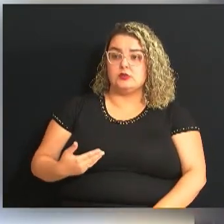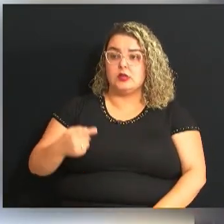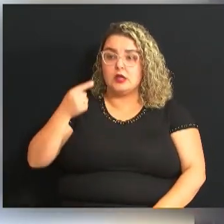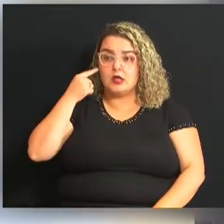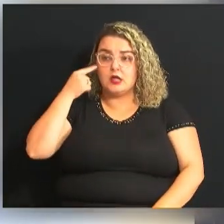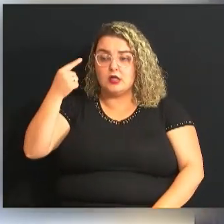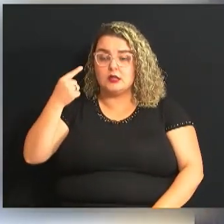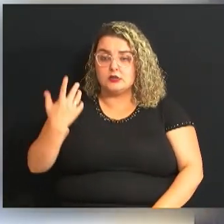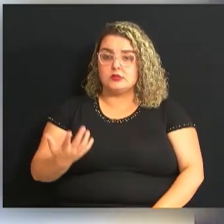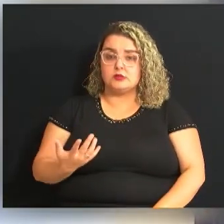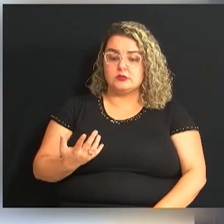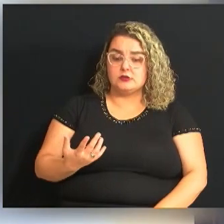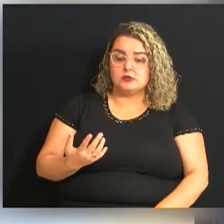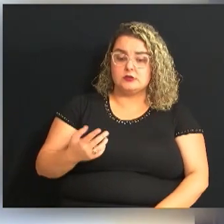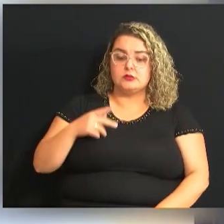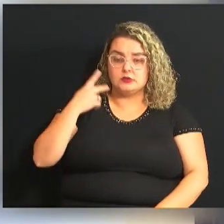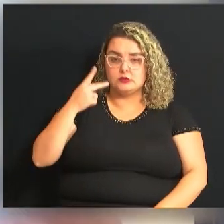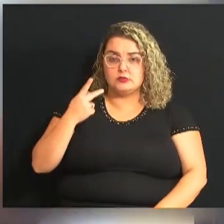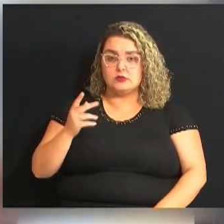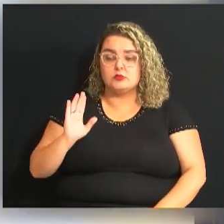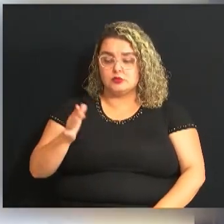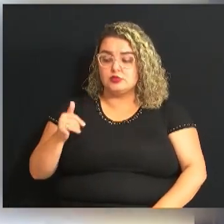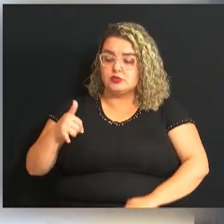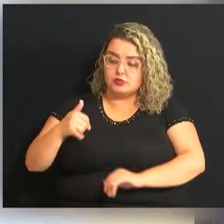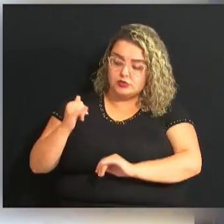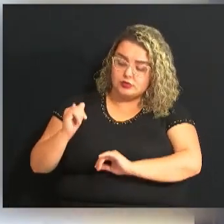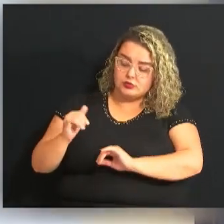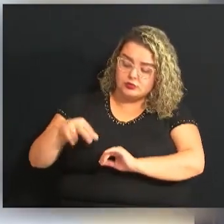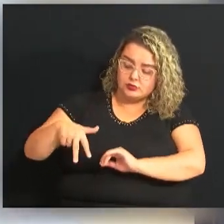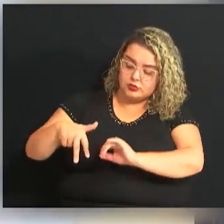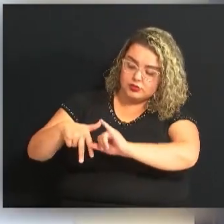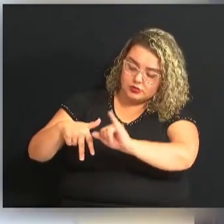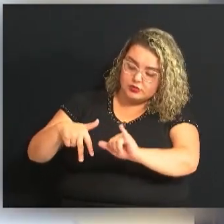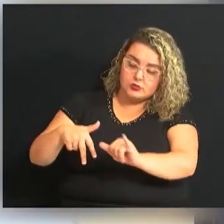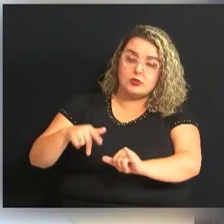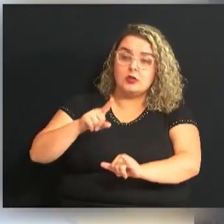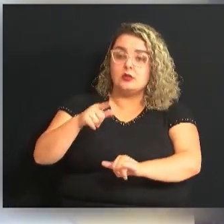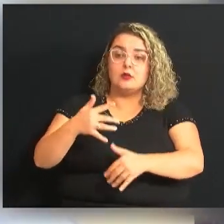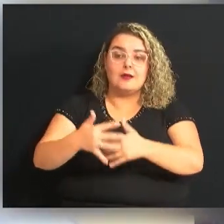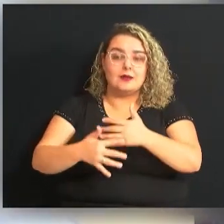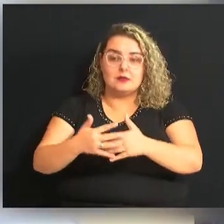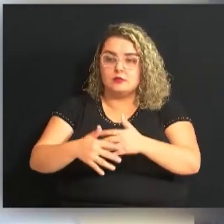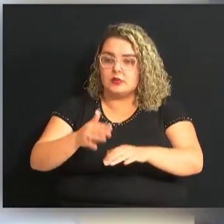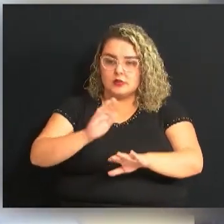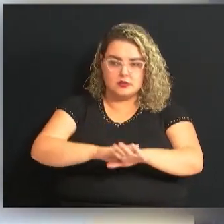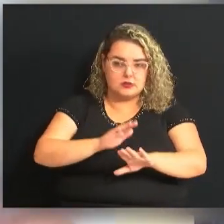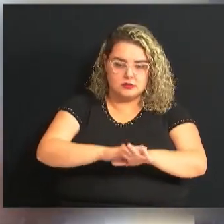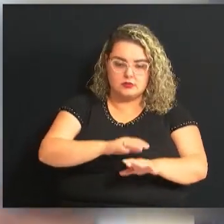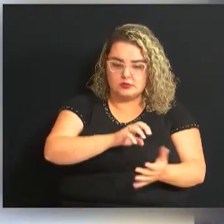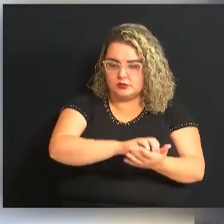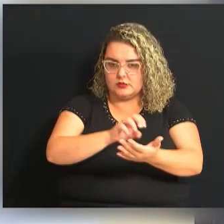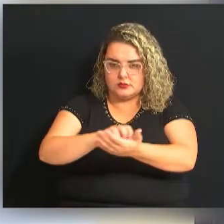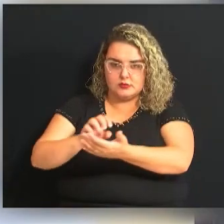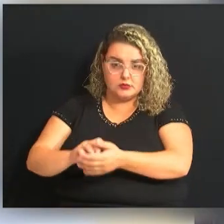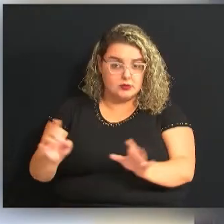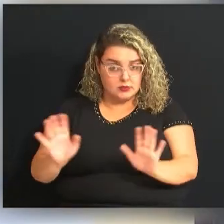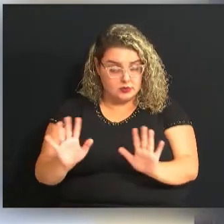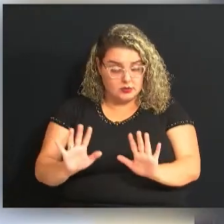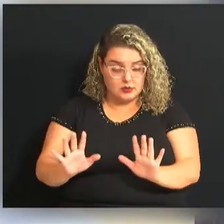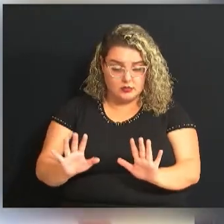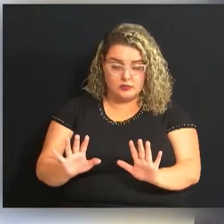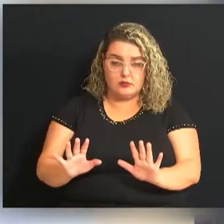mesmo explanou, não é impedir a ação dessas entidades, pelo contrário, é